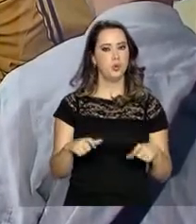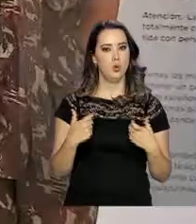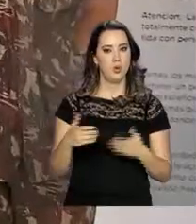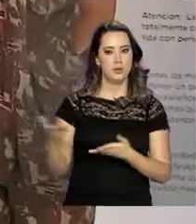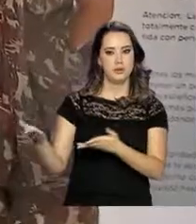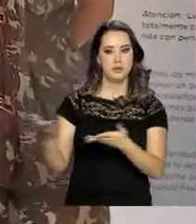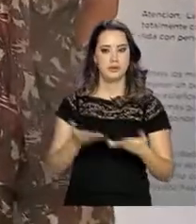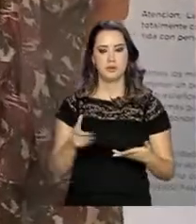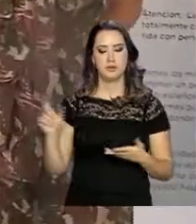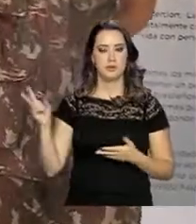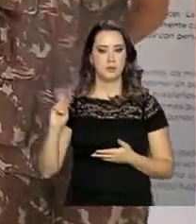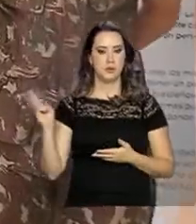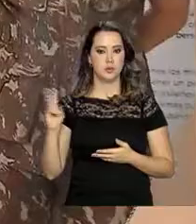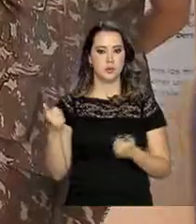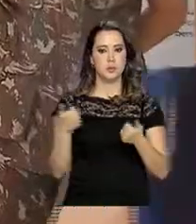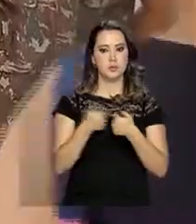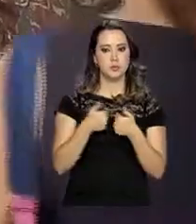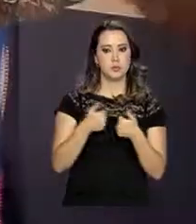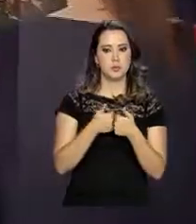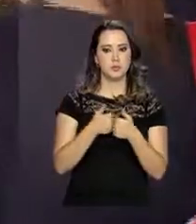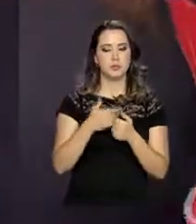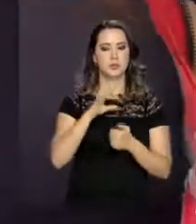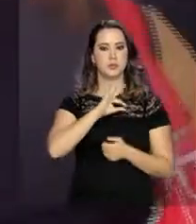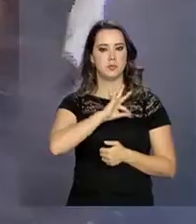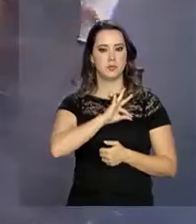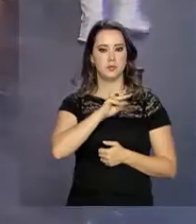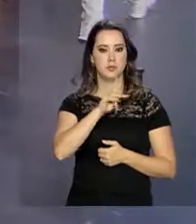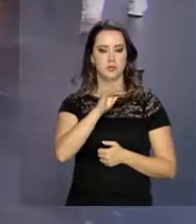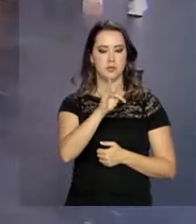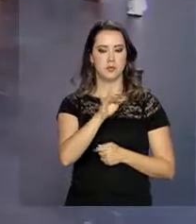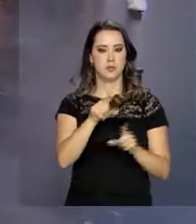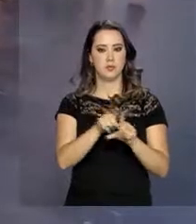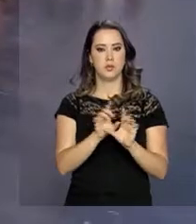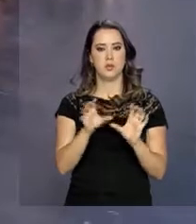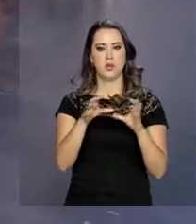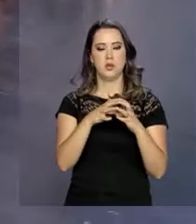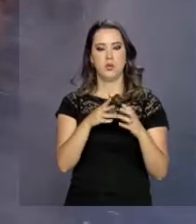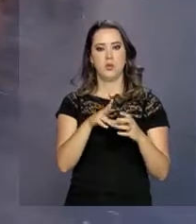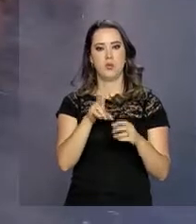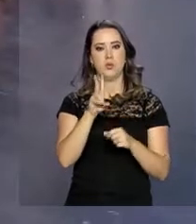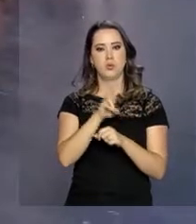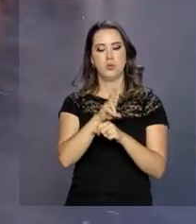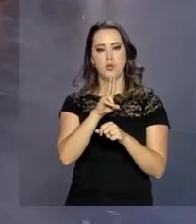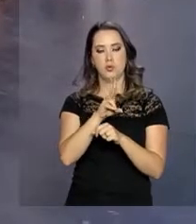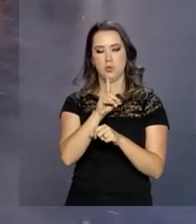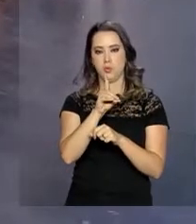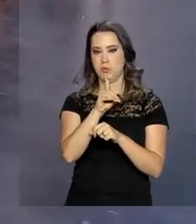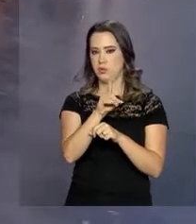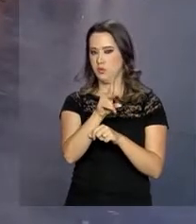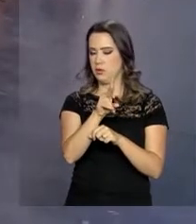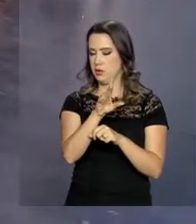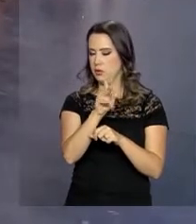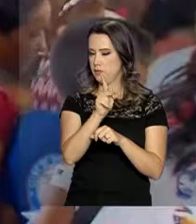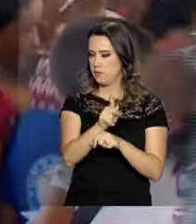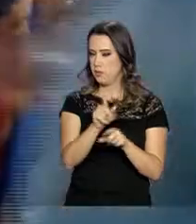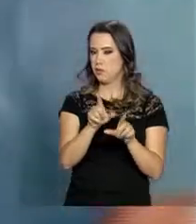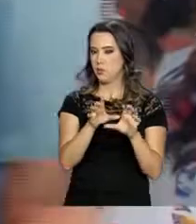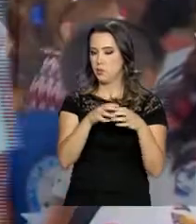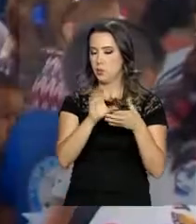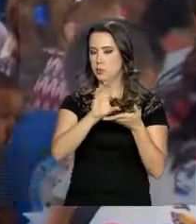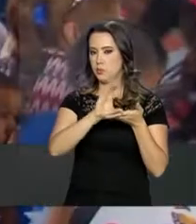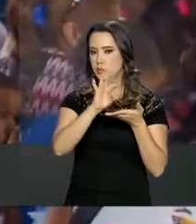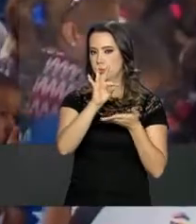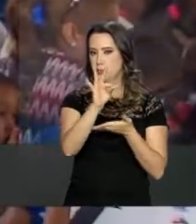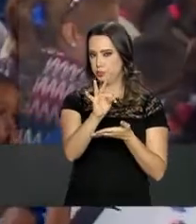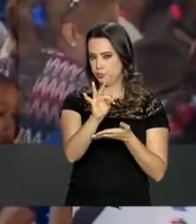Pacaraima fica ao lado do posto de fronteira da Polícia Federal e conta com equipes da Defensoria Pública e do Conselho Tutelar. É por